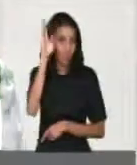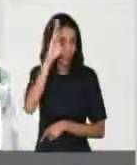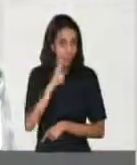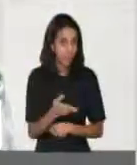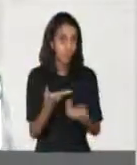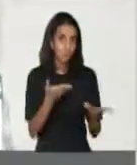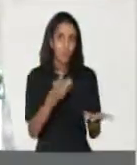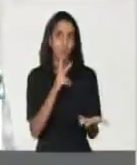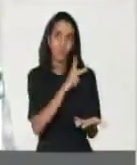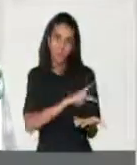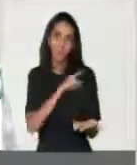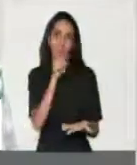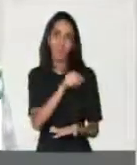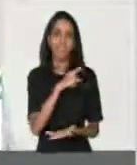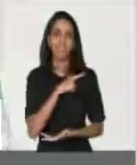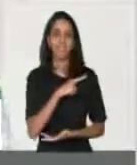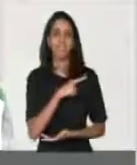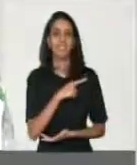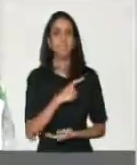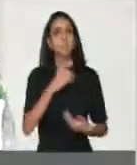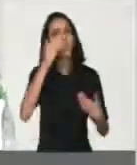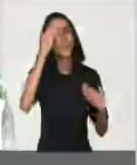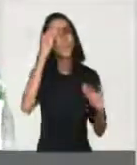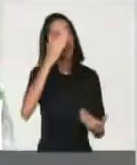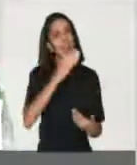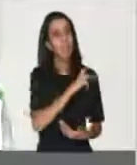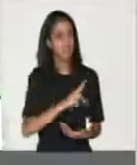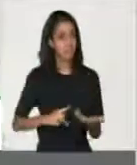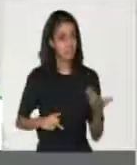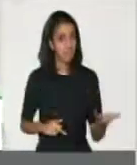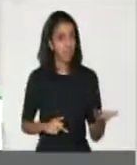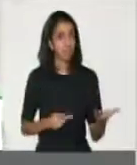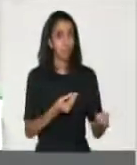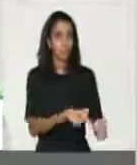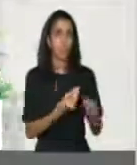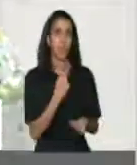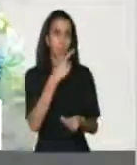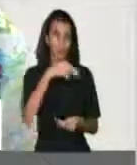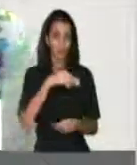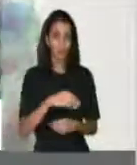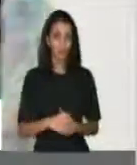e estar em Piauí. Muito obrigada, senhor presidente, por ter me concedido um minuto.